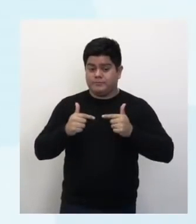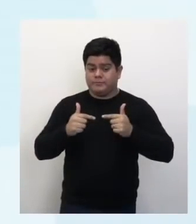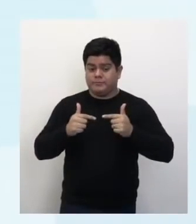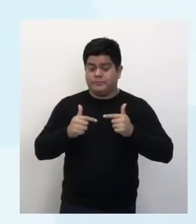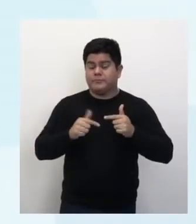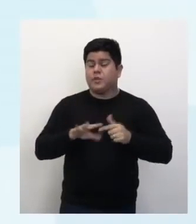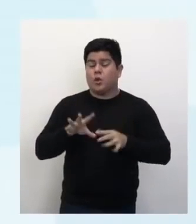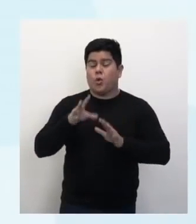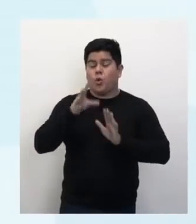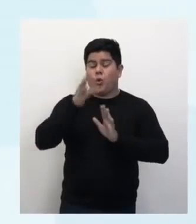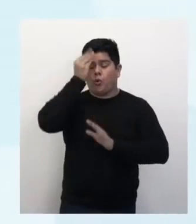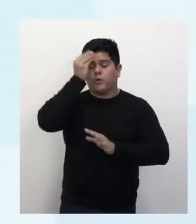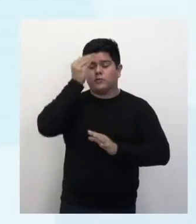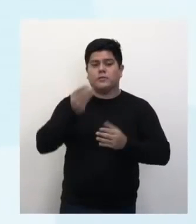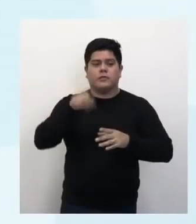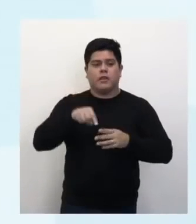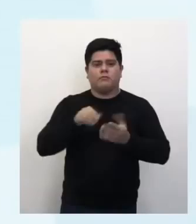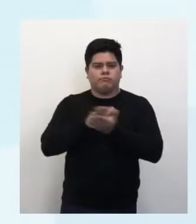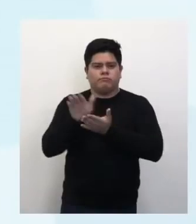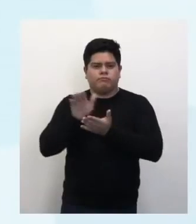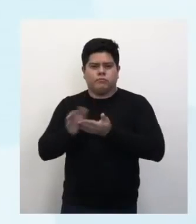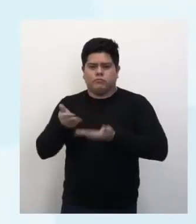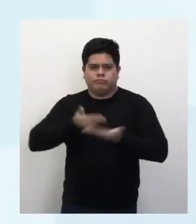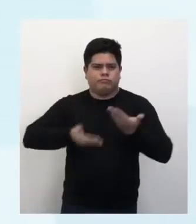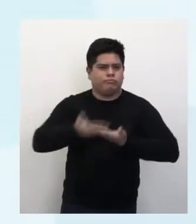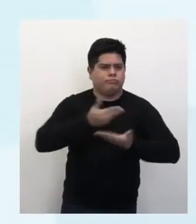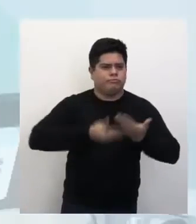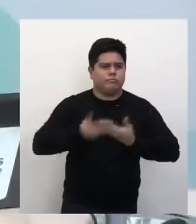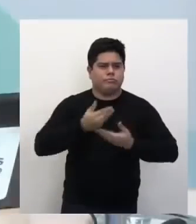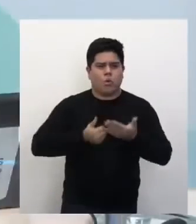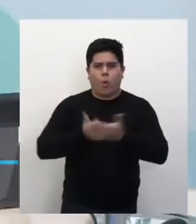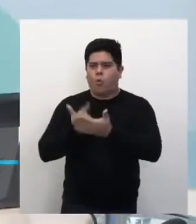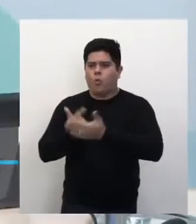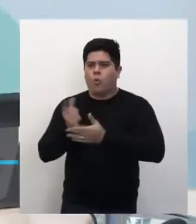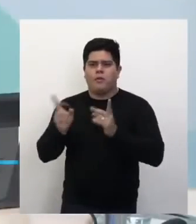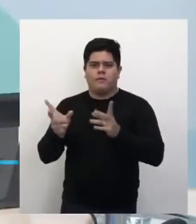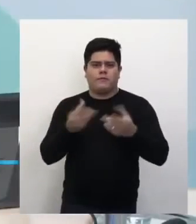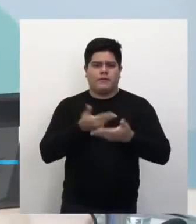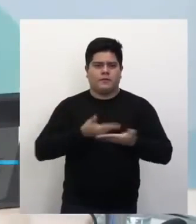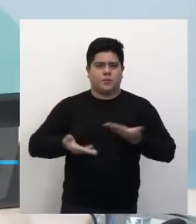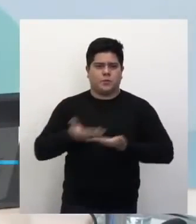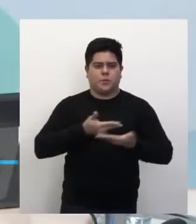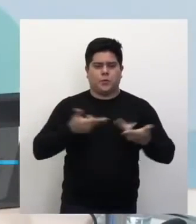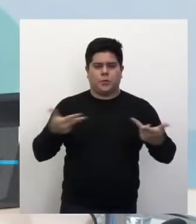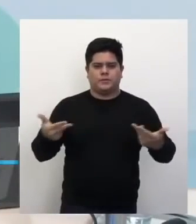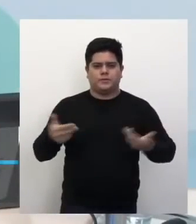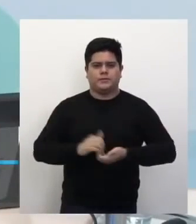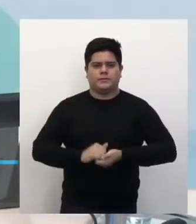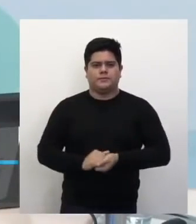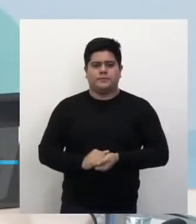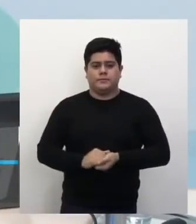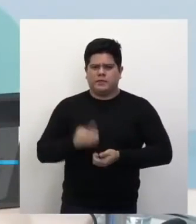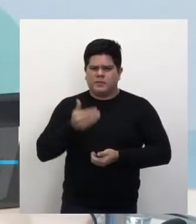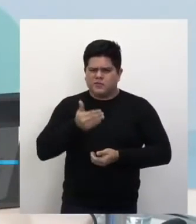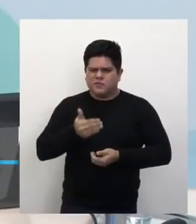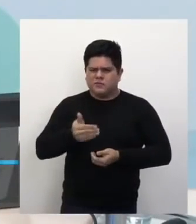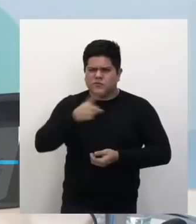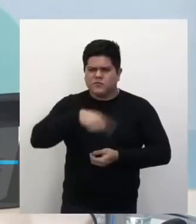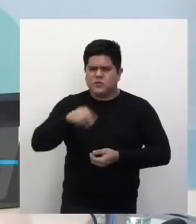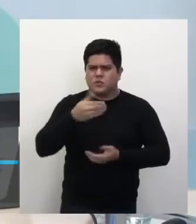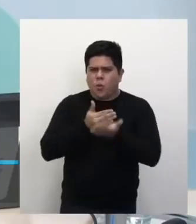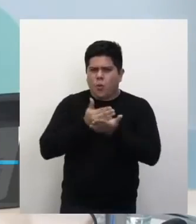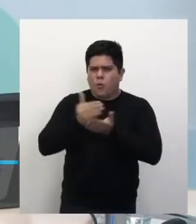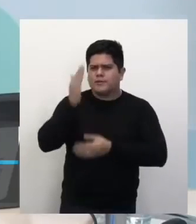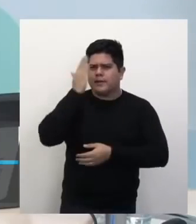produção, circulação e consumo de mercadorias. E para vocês já irem compreendendo aí a segunda